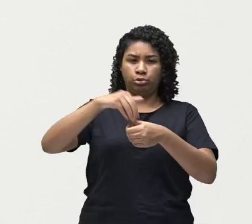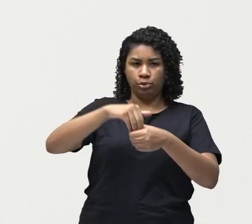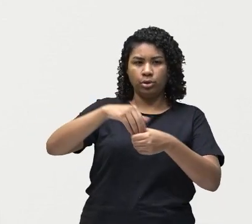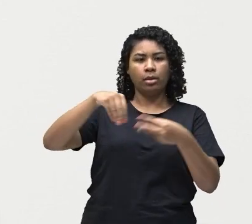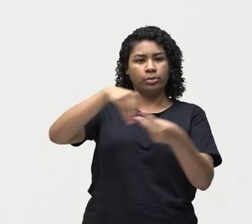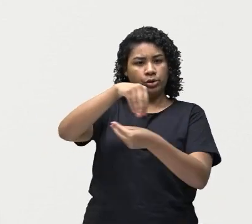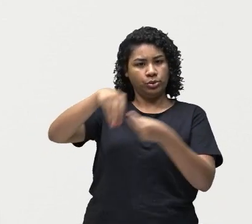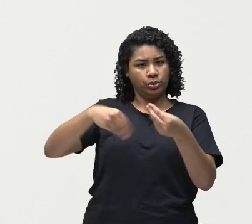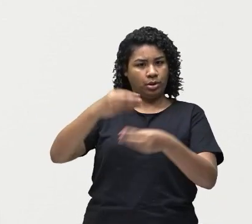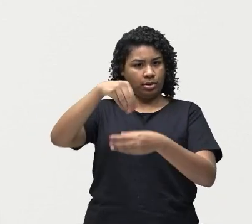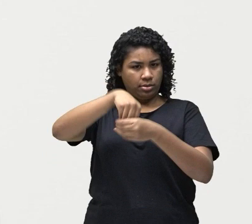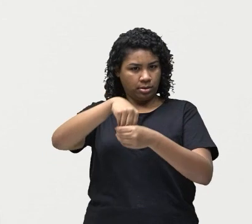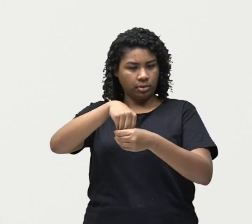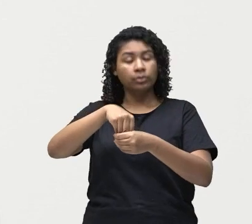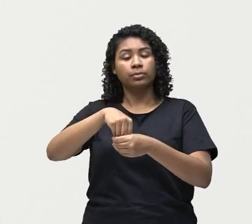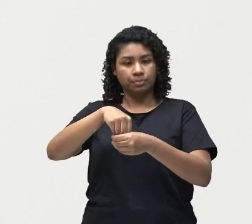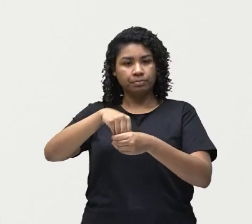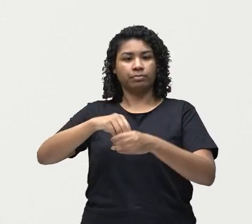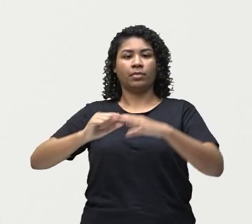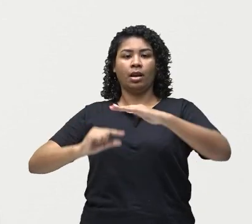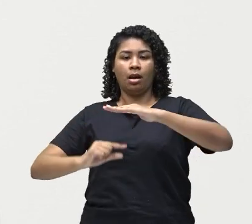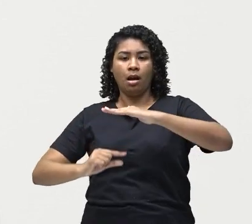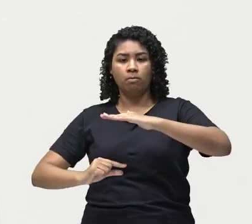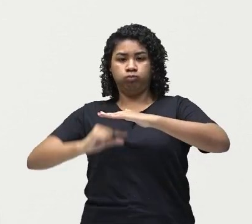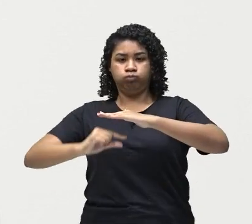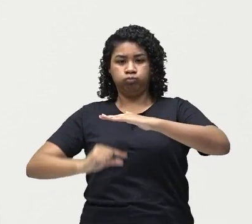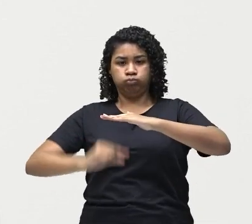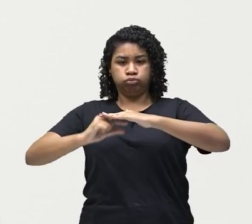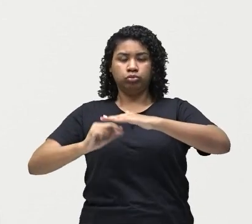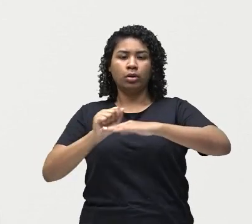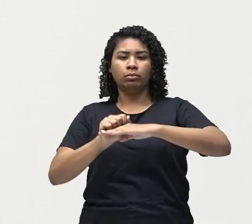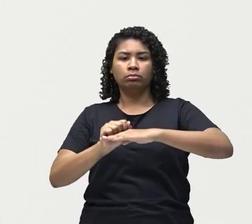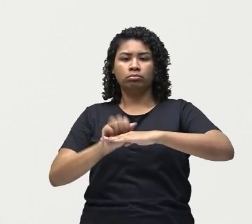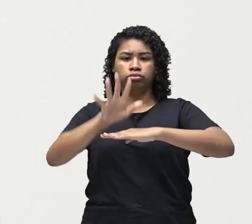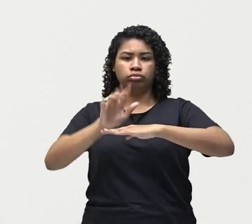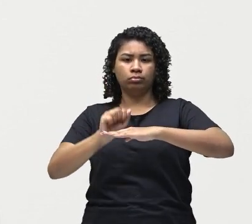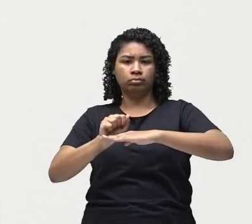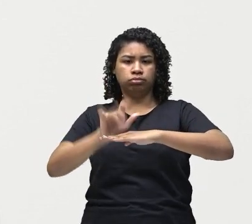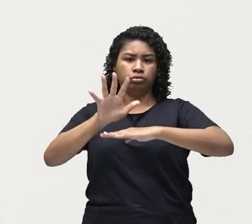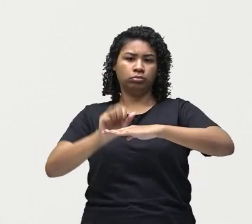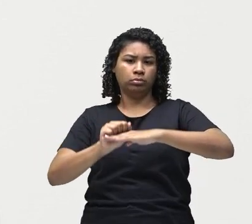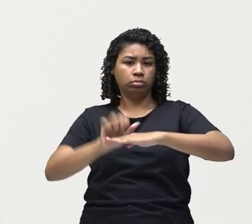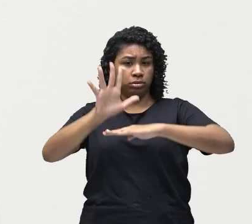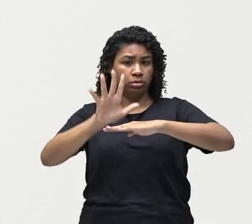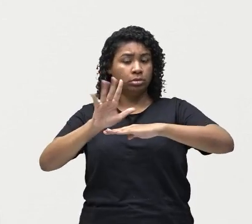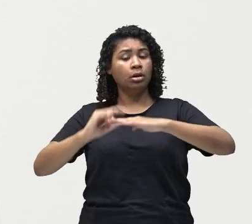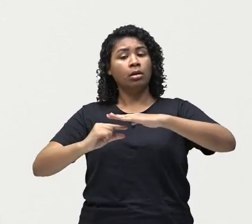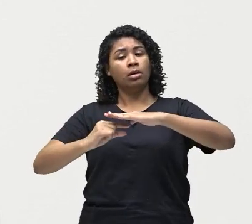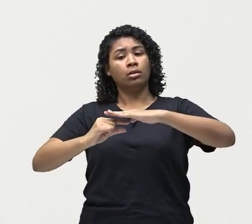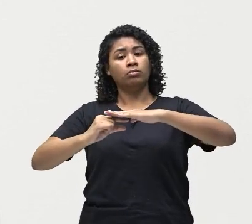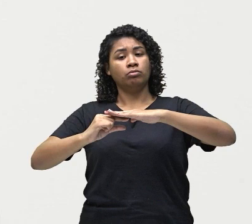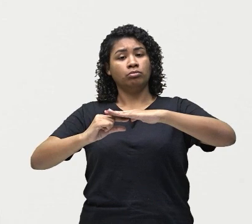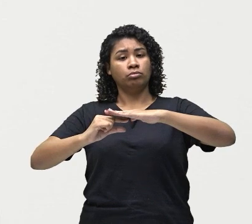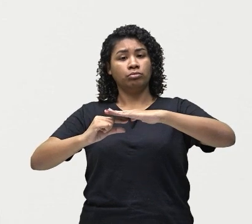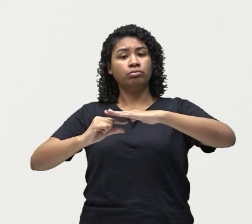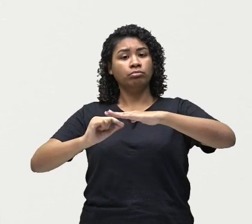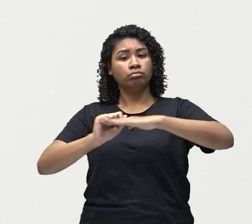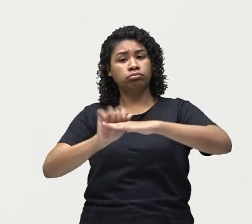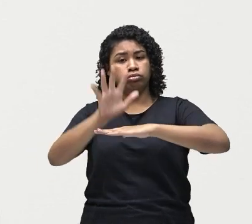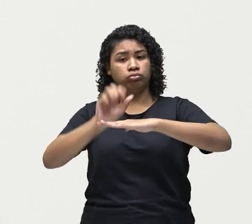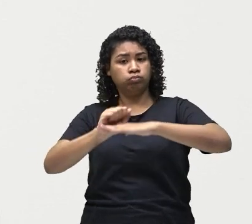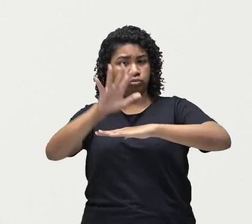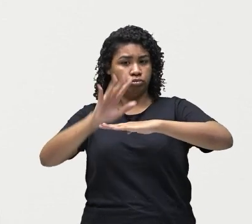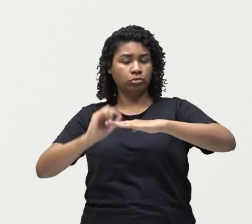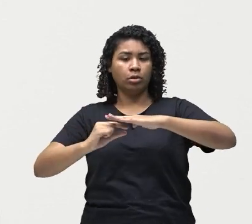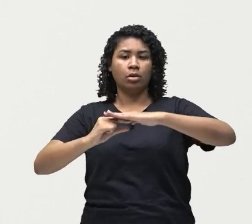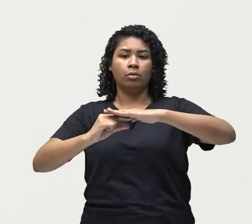então sobe comprimido a mistura no terceiro ocorre a reação química com a vela de ignição que causa explosão